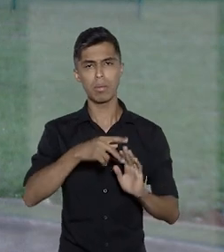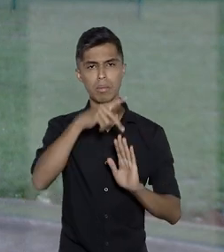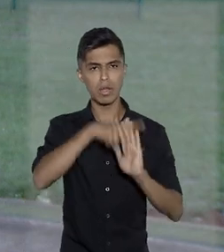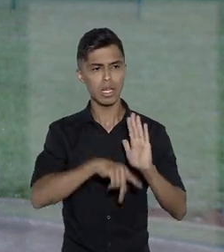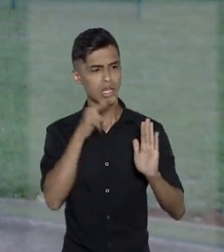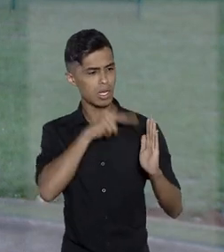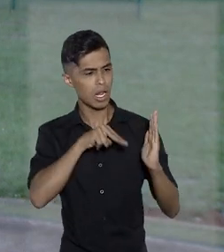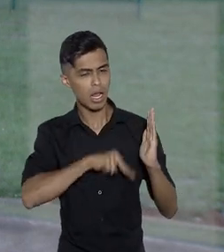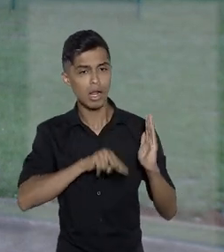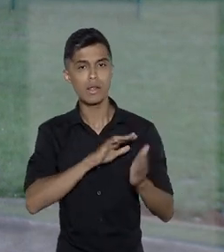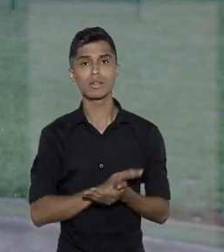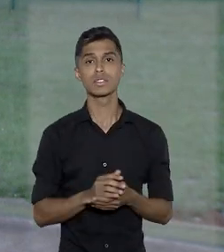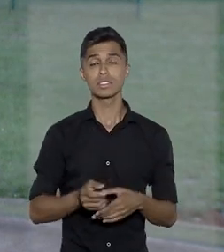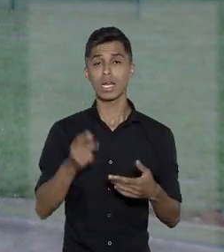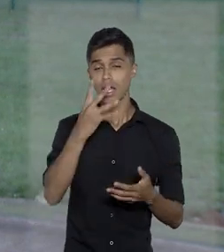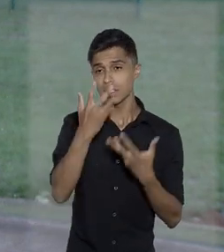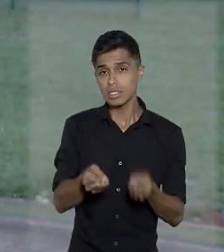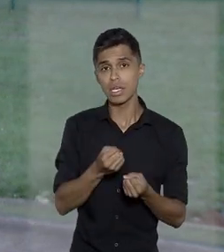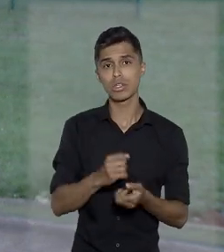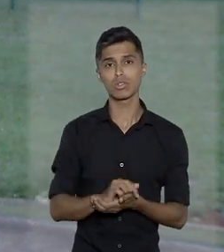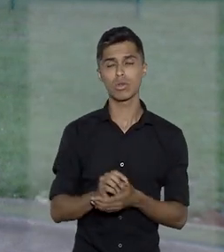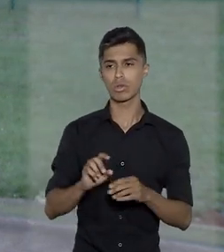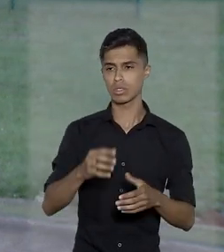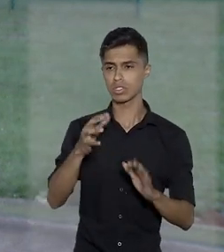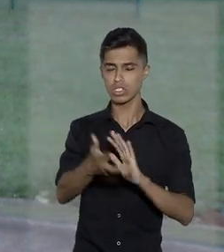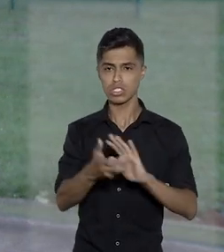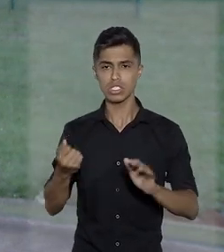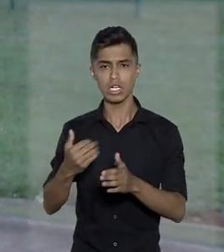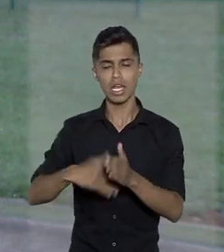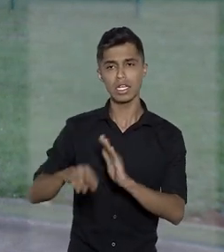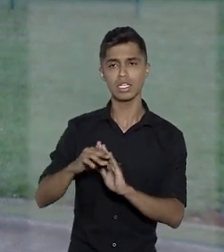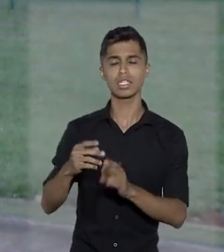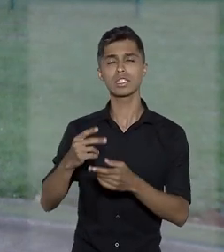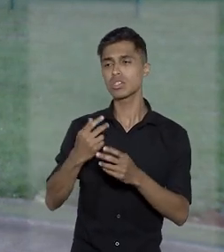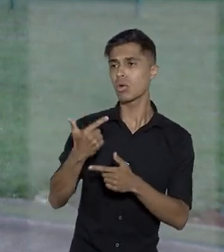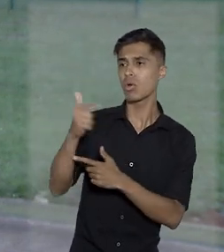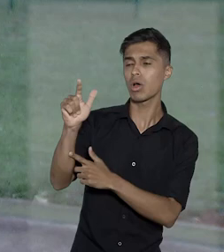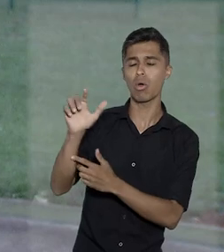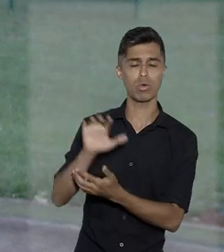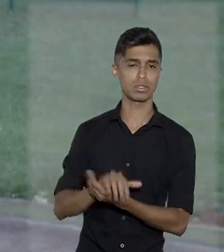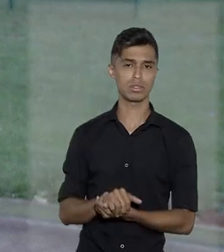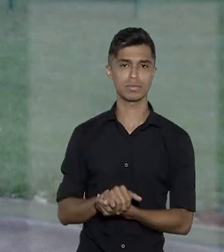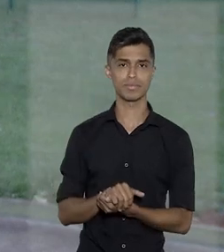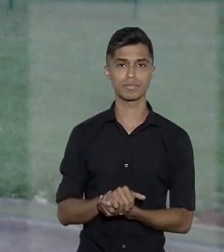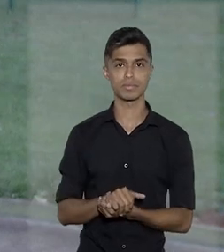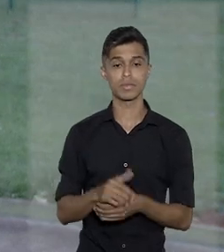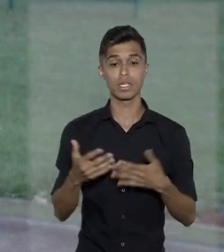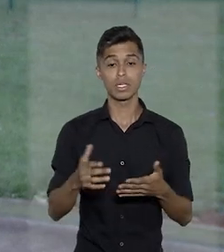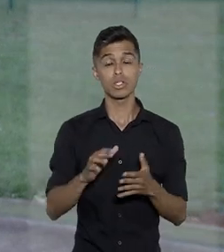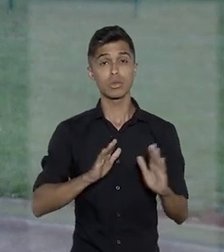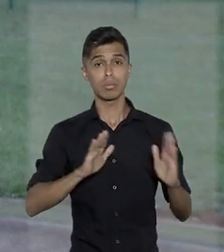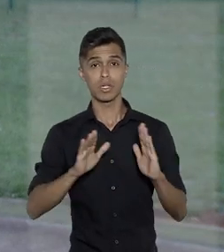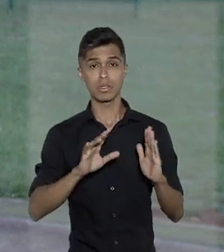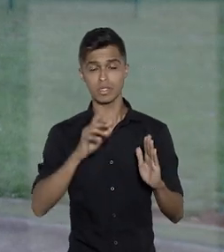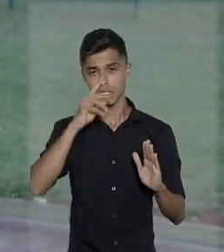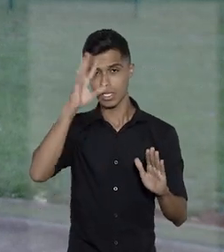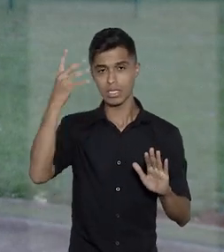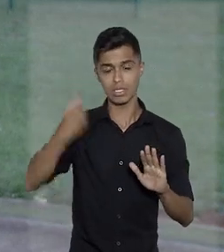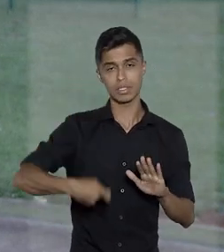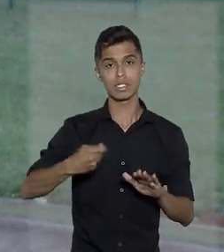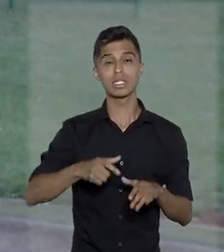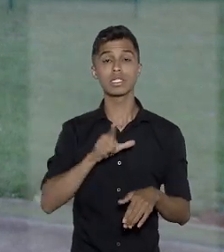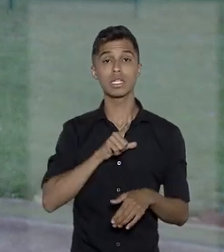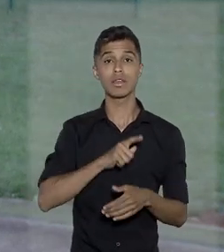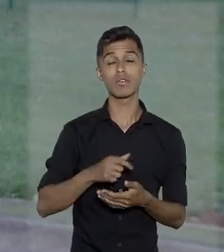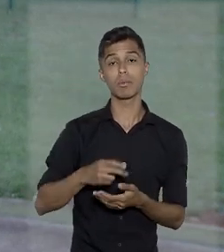ajuizou a ação de despejo e cobrança contra outra sociedade empresarial na fase de cumprimento de sentença foi